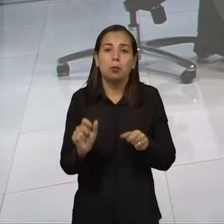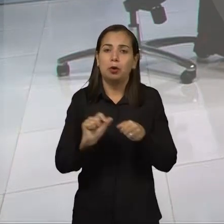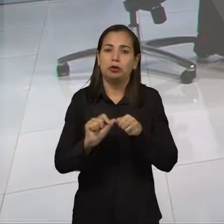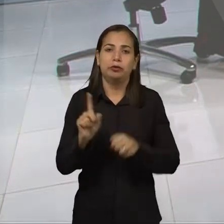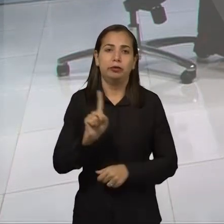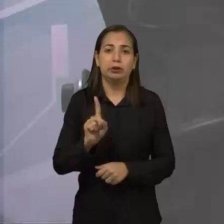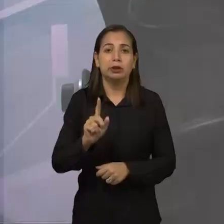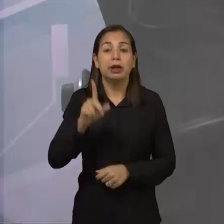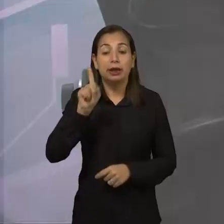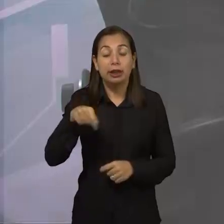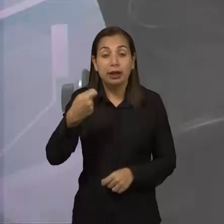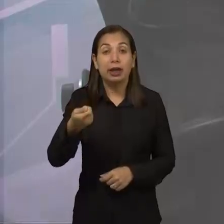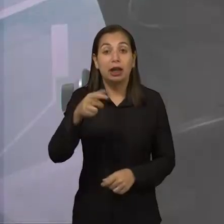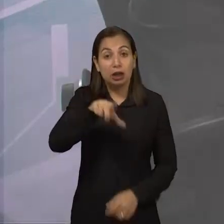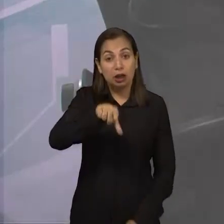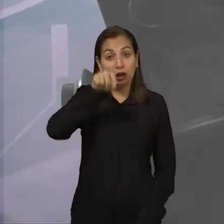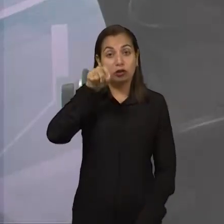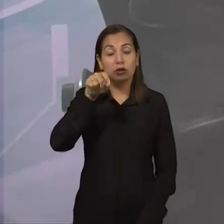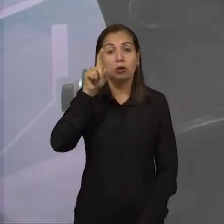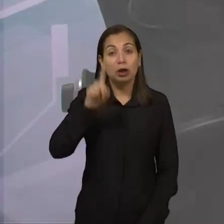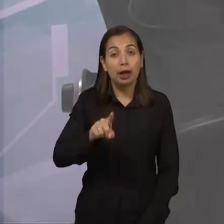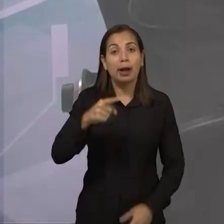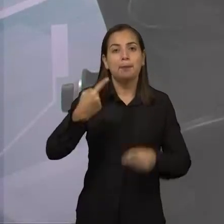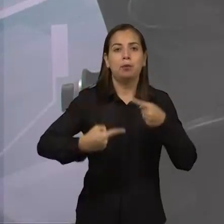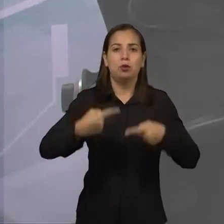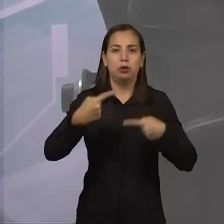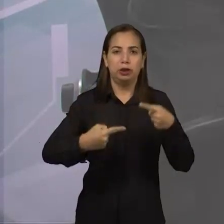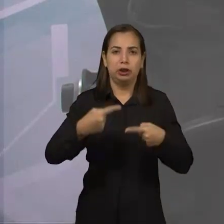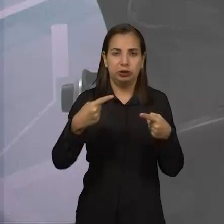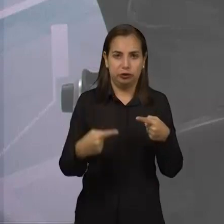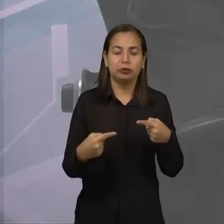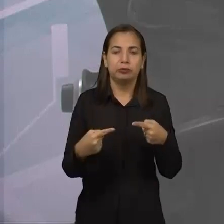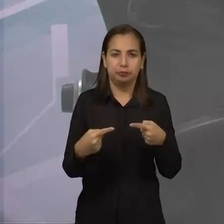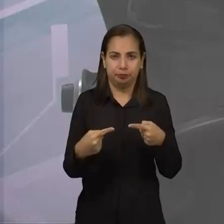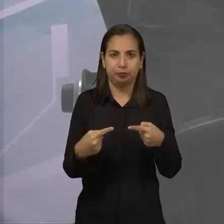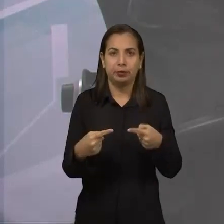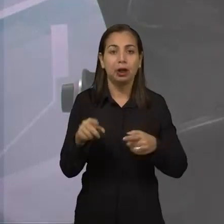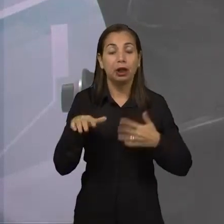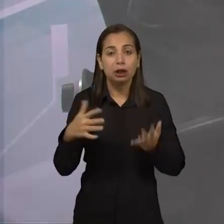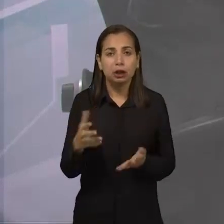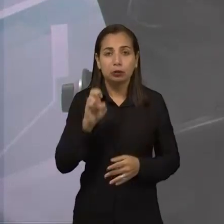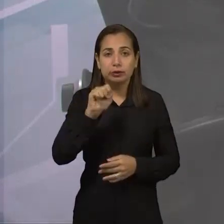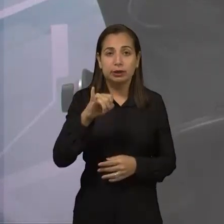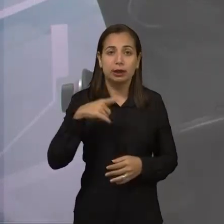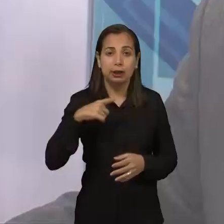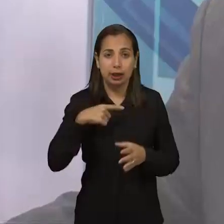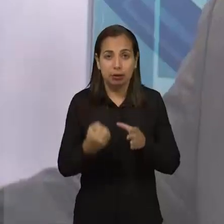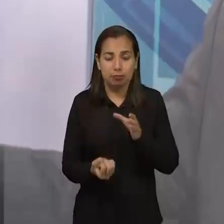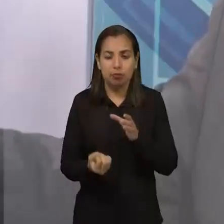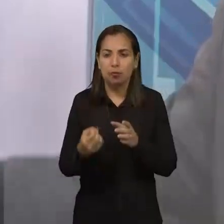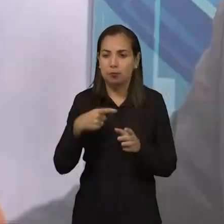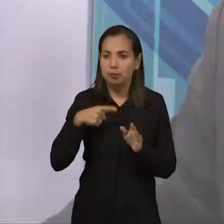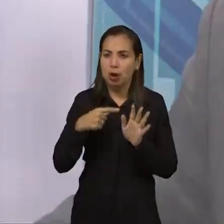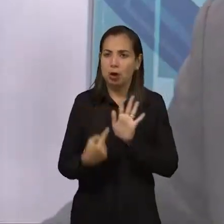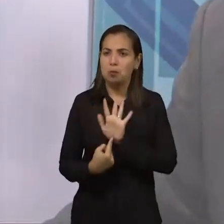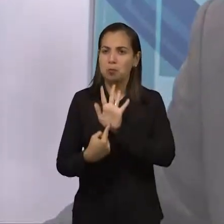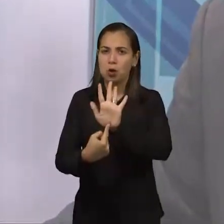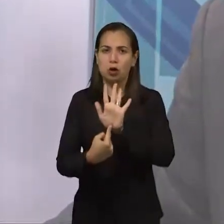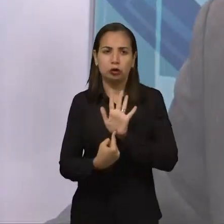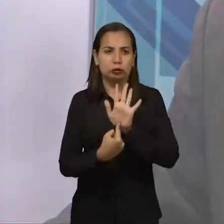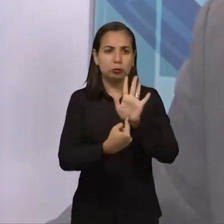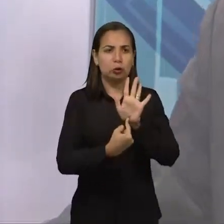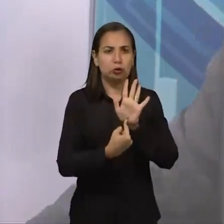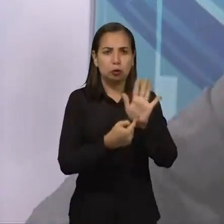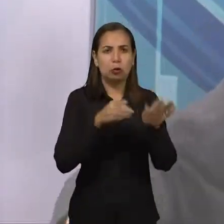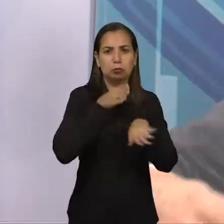Quem faz escolha política é quem recebeu o voto. É político. É isso. Então, no momento em que você cria uma exposição dessas, como o doutor Hélio Parente